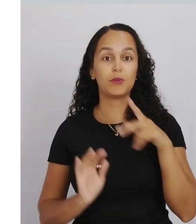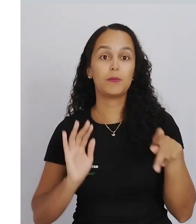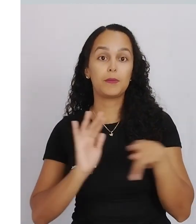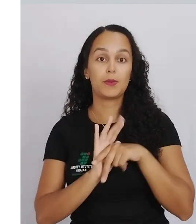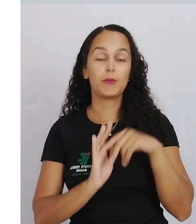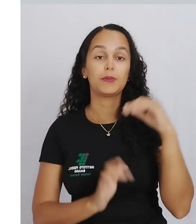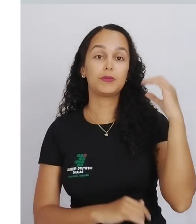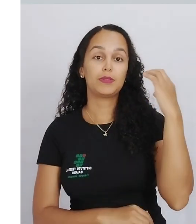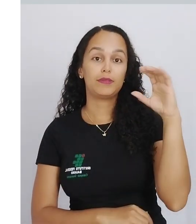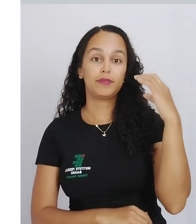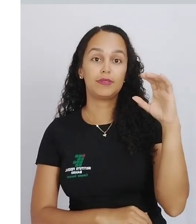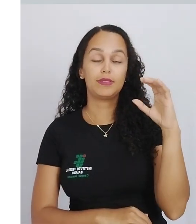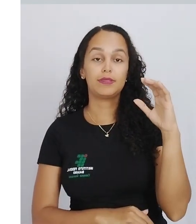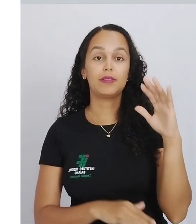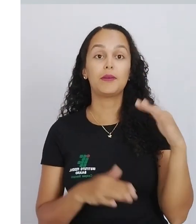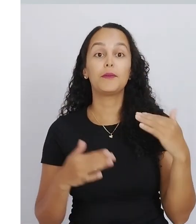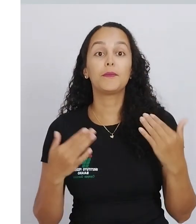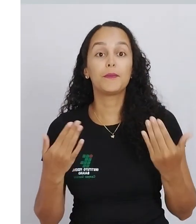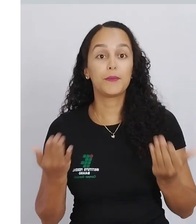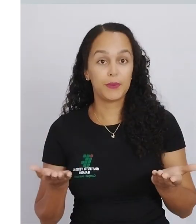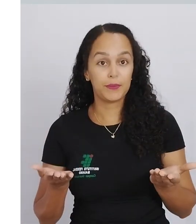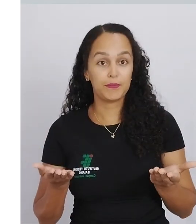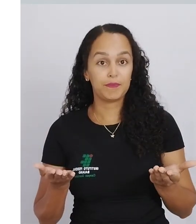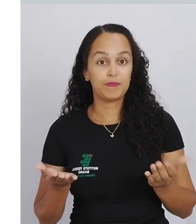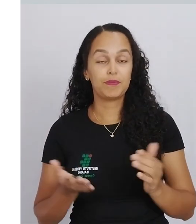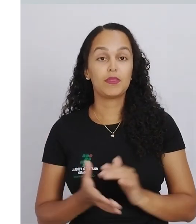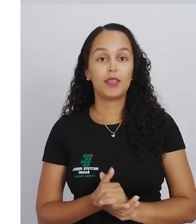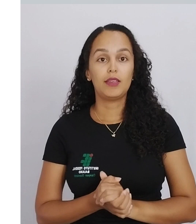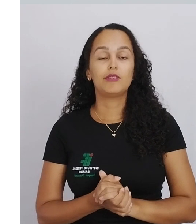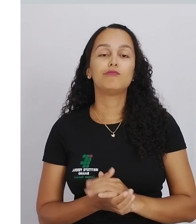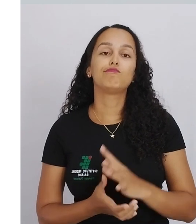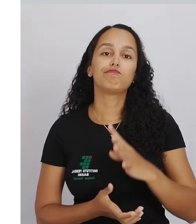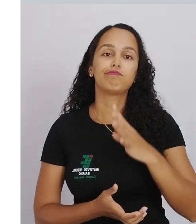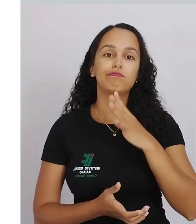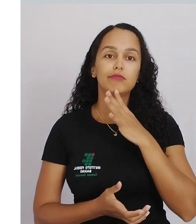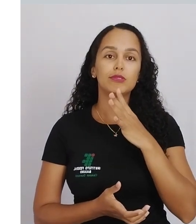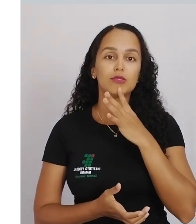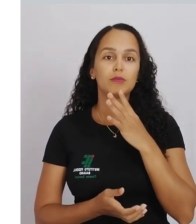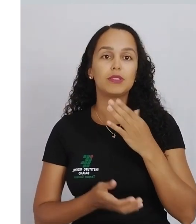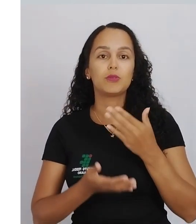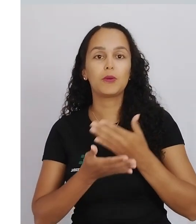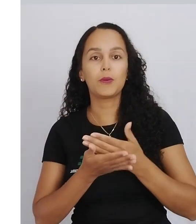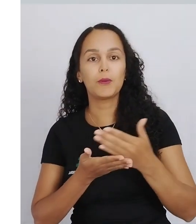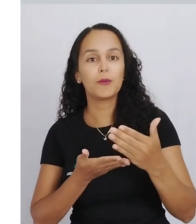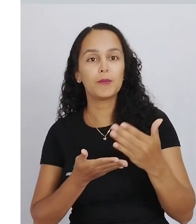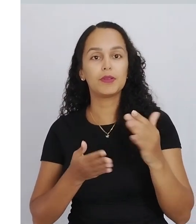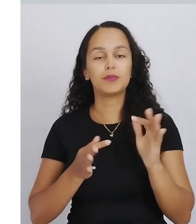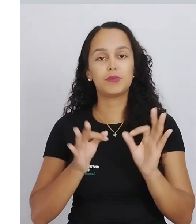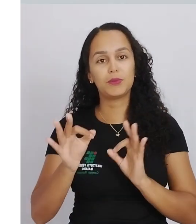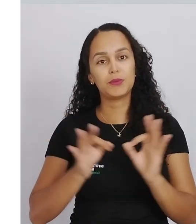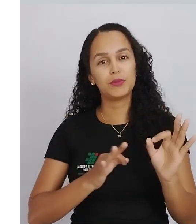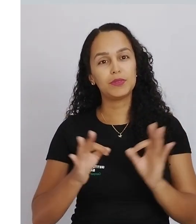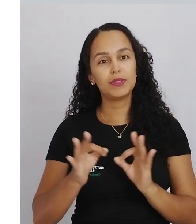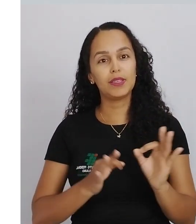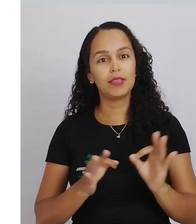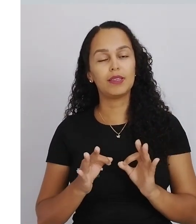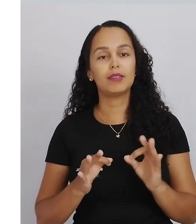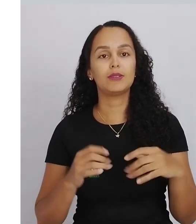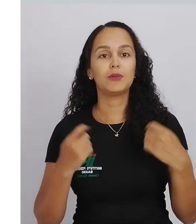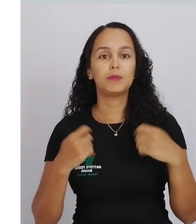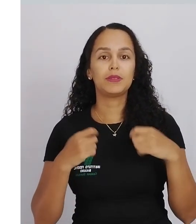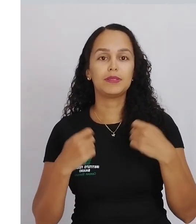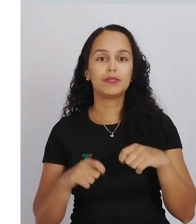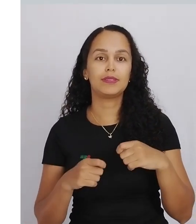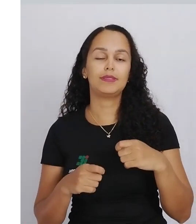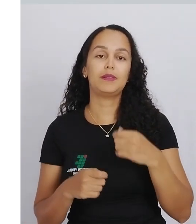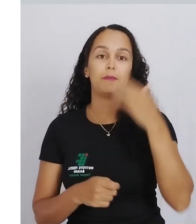desse conhecimento a partir da ciência? É que esse conhecimento ele se dá através de um modo